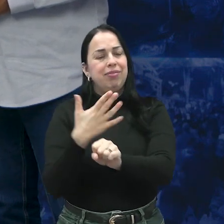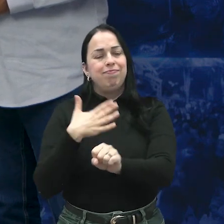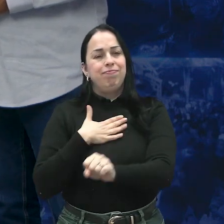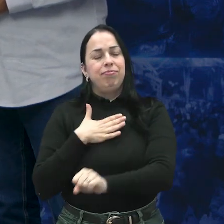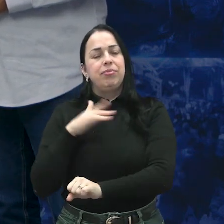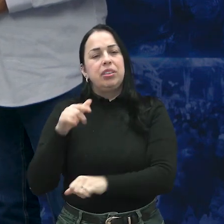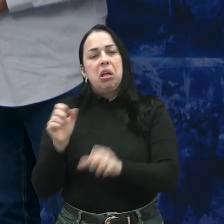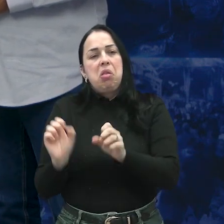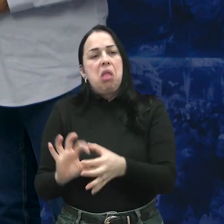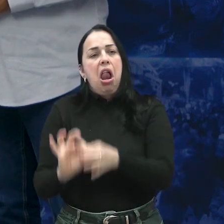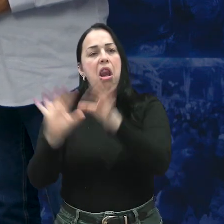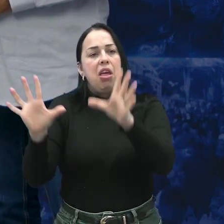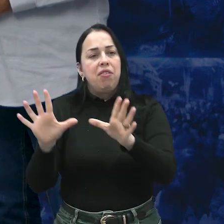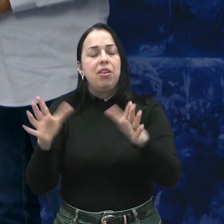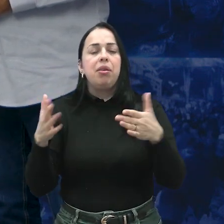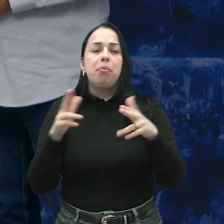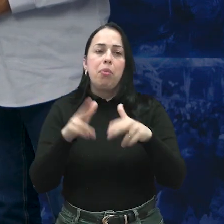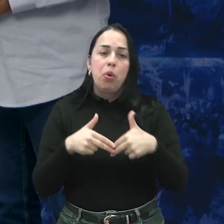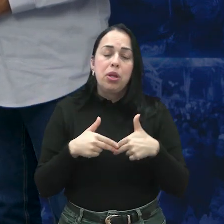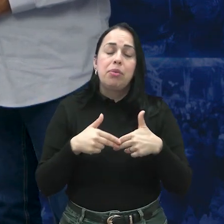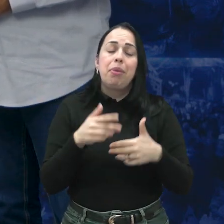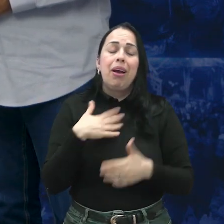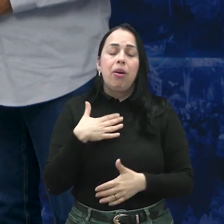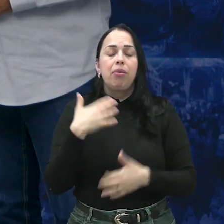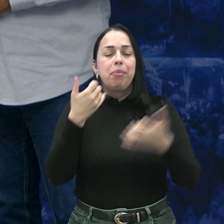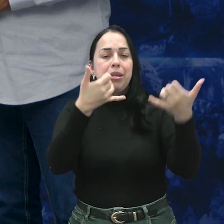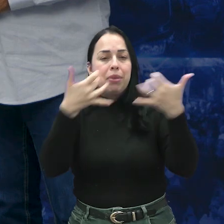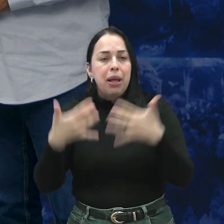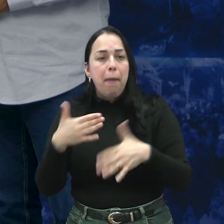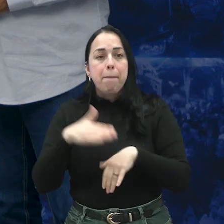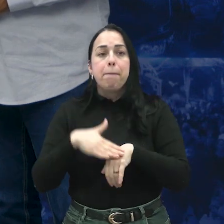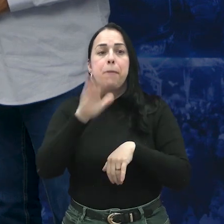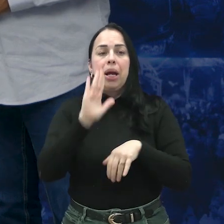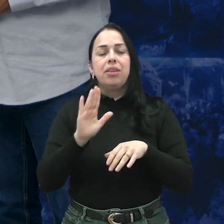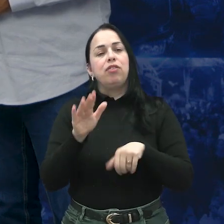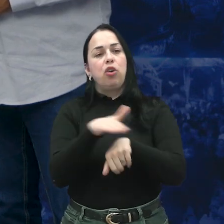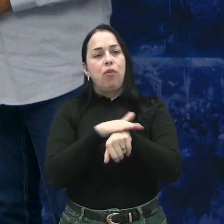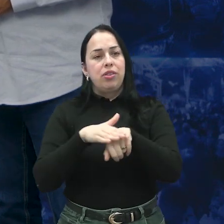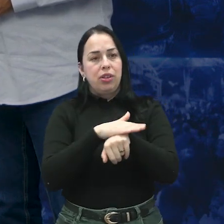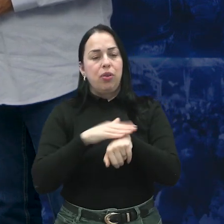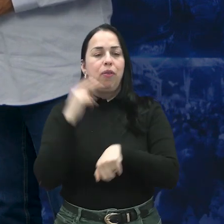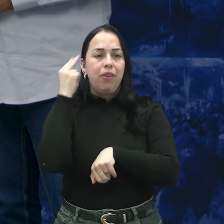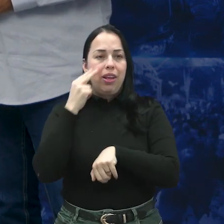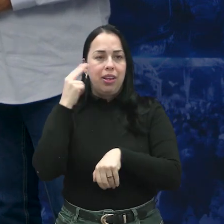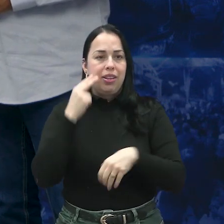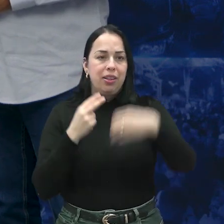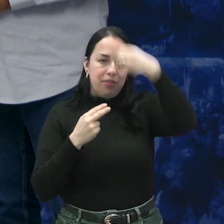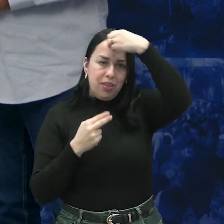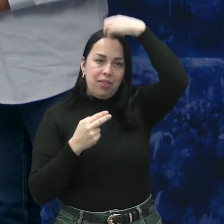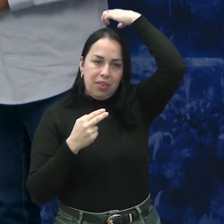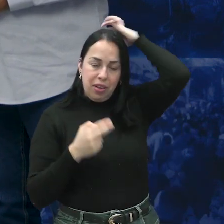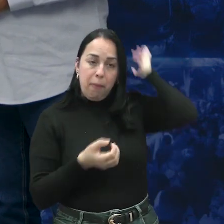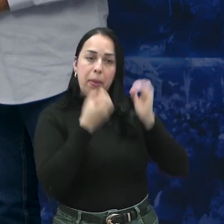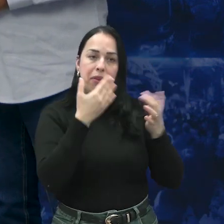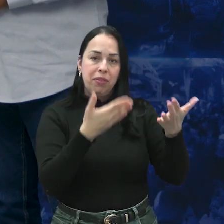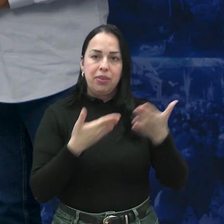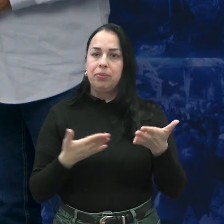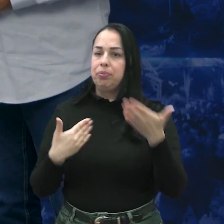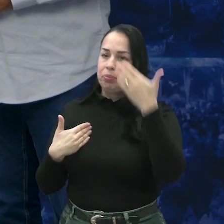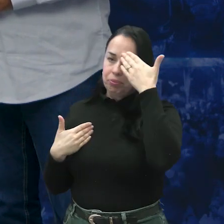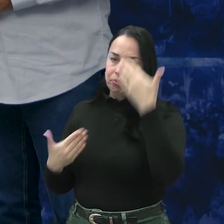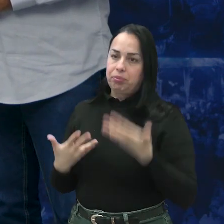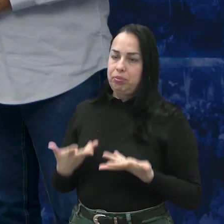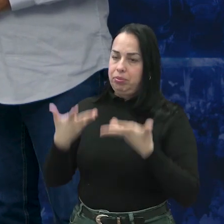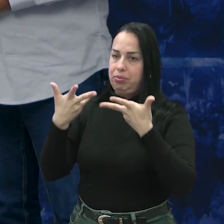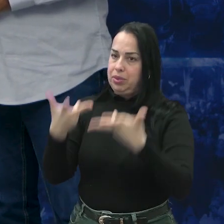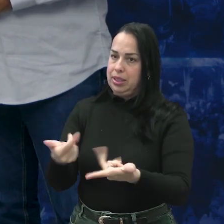por ambientalistas. E para a gente entender melhor um pouco mais do assunto, vamos conversar com o vereador Carlos Abranches. Vereador, seja muito bem-vindo.